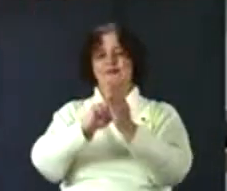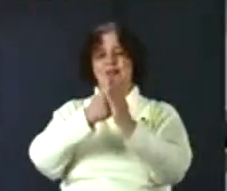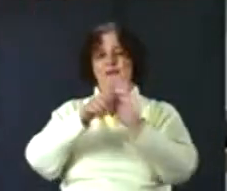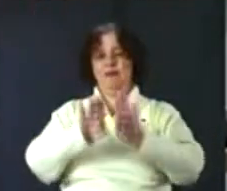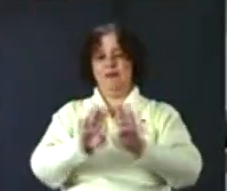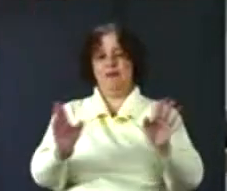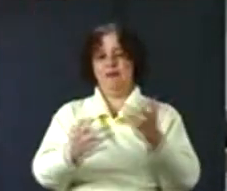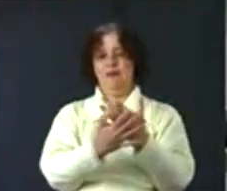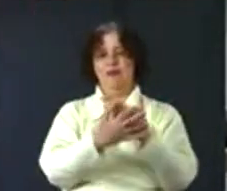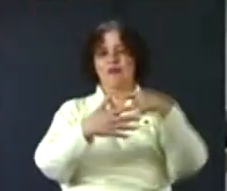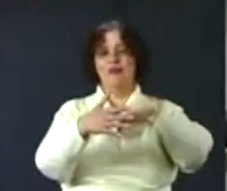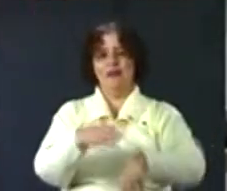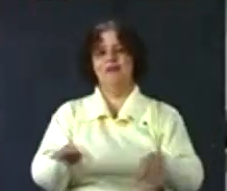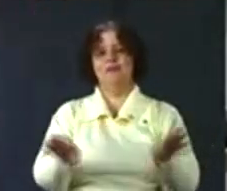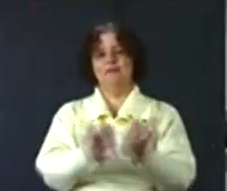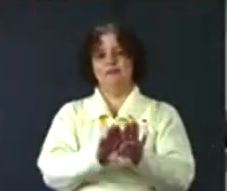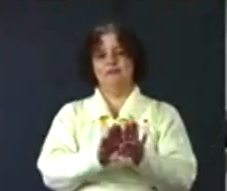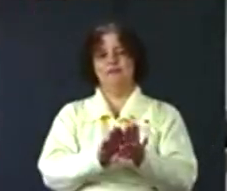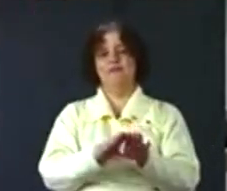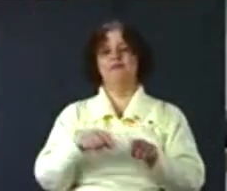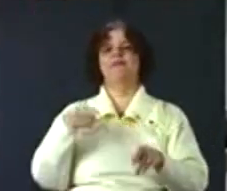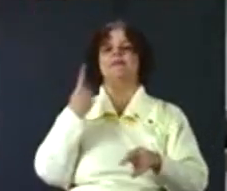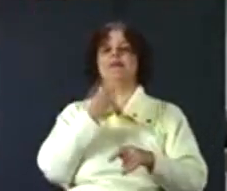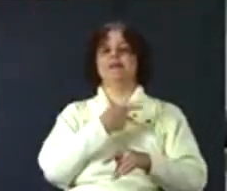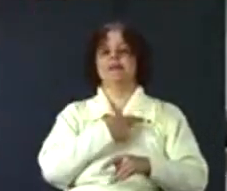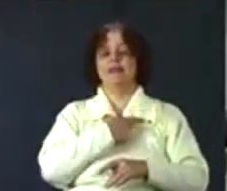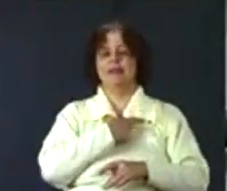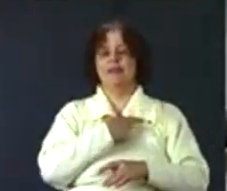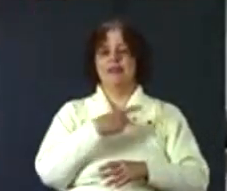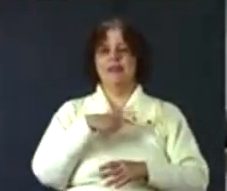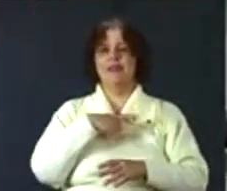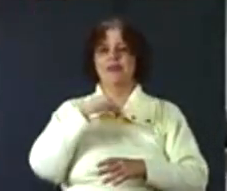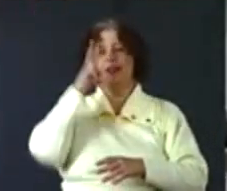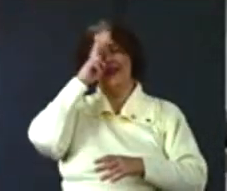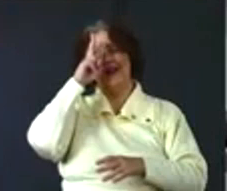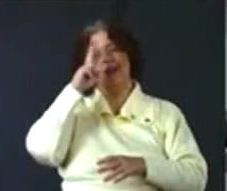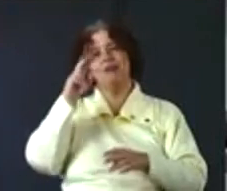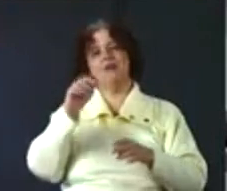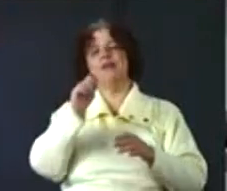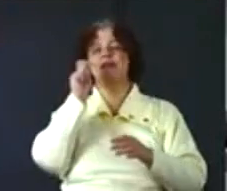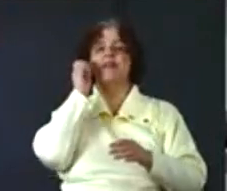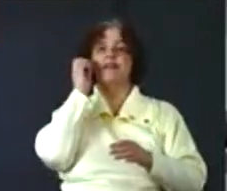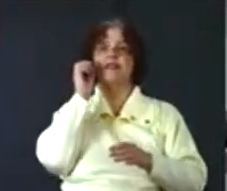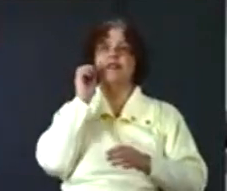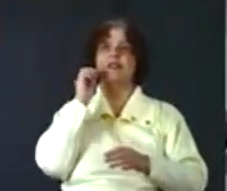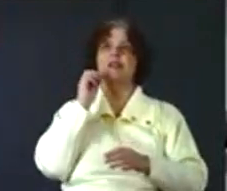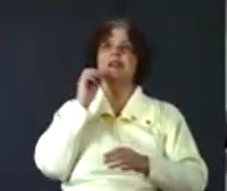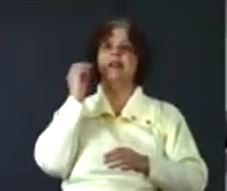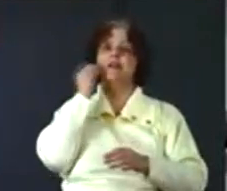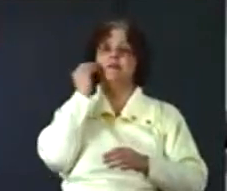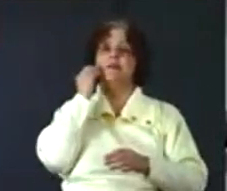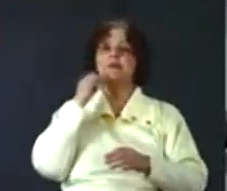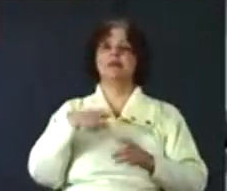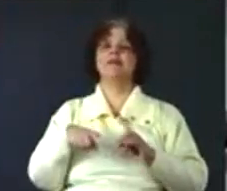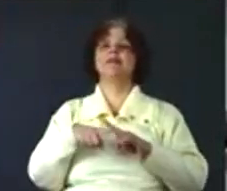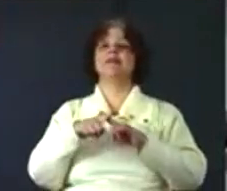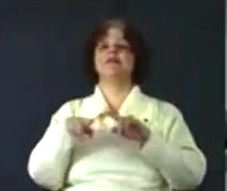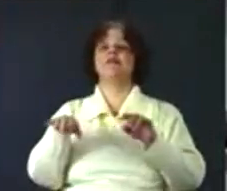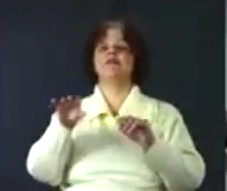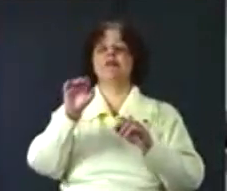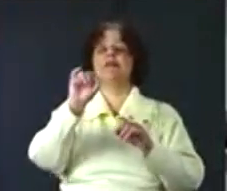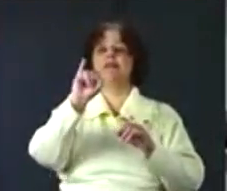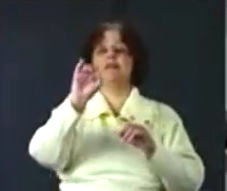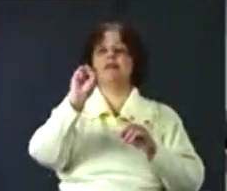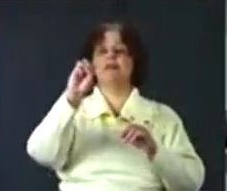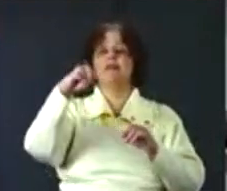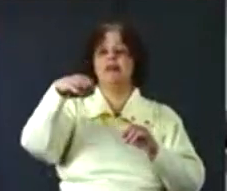visão gloriosa, nos fazendo lembrar da experiência de Isaías, nos fazendo lembrar da experiência de Ezequiel, nos fazendo lembrar da experiência